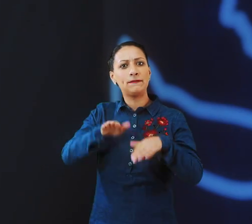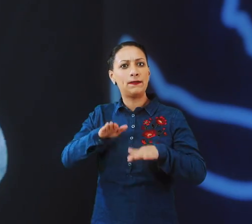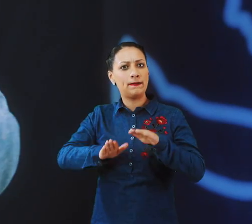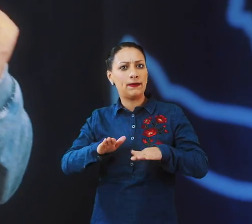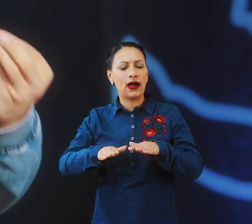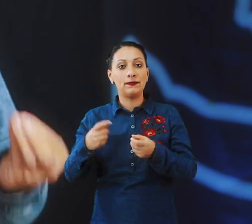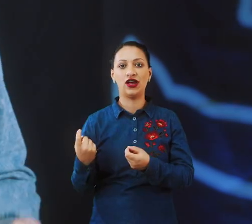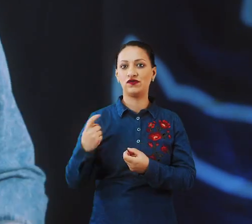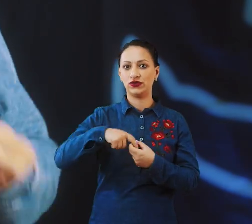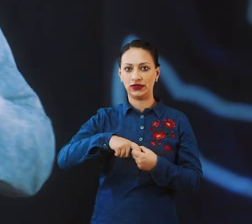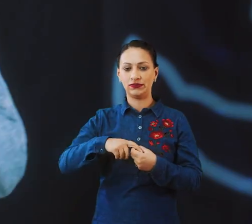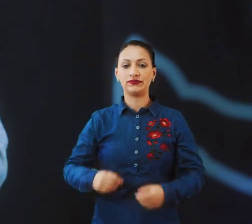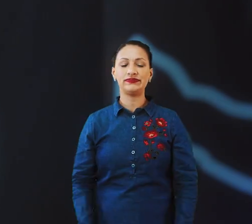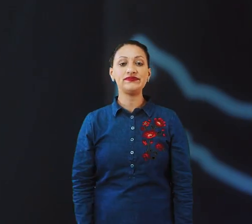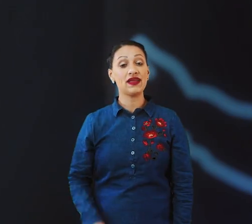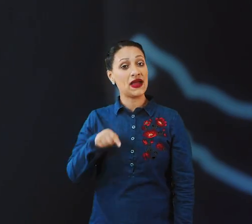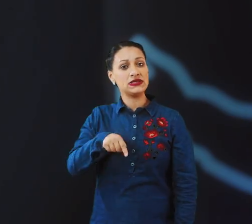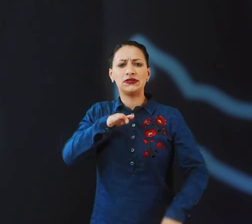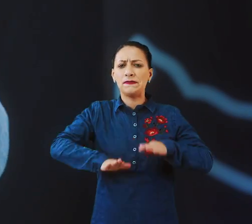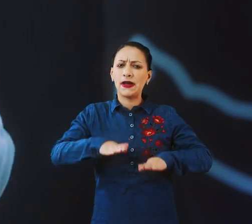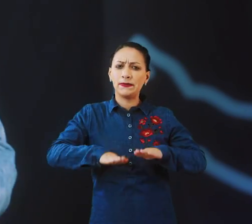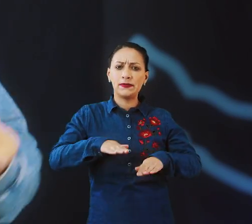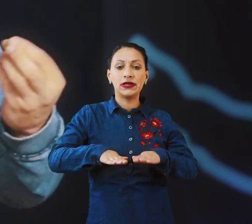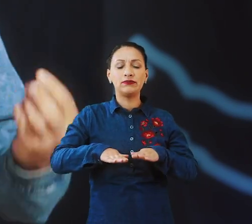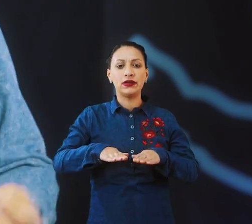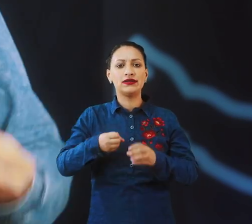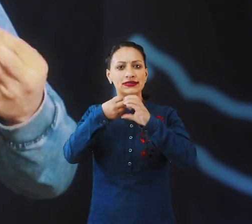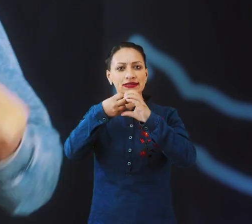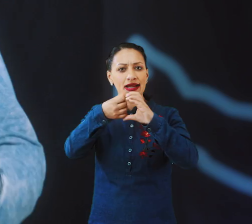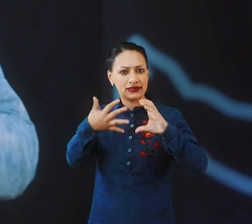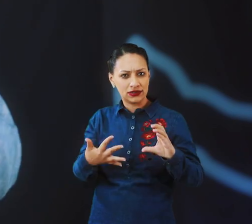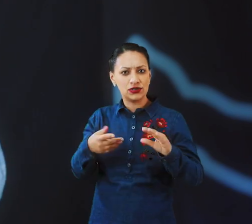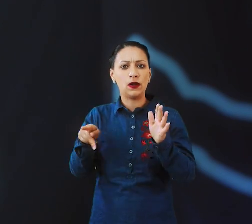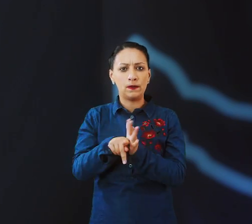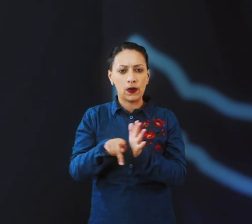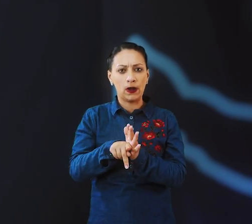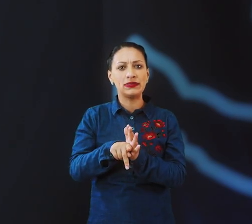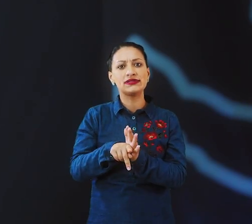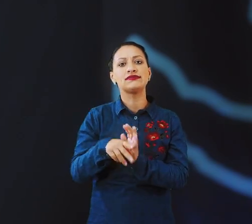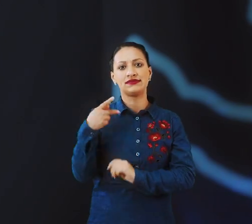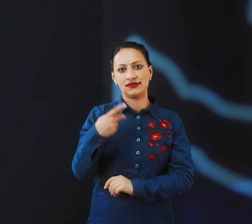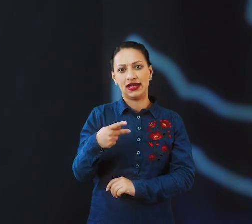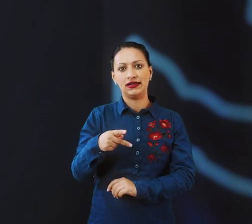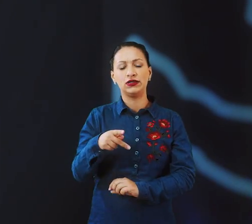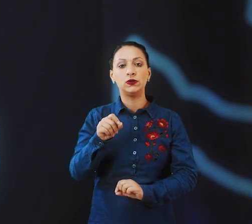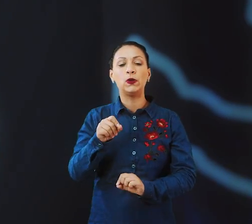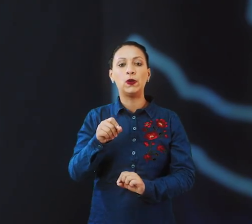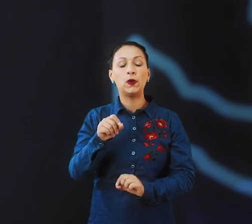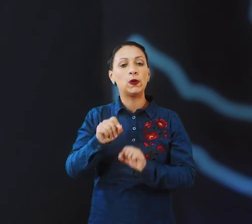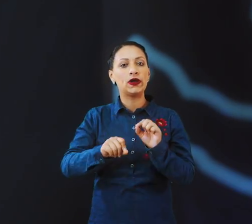voltar. Sapateios esses que têm a descrição e seus nomes bem característicos no nosso manual de